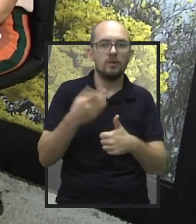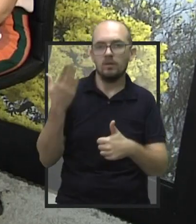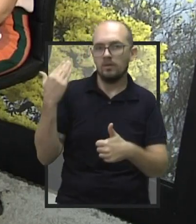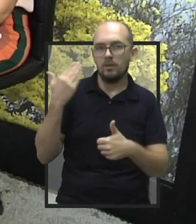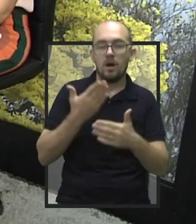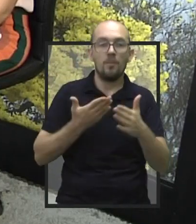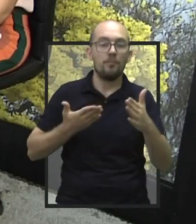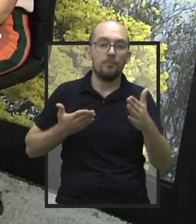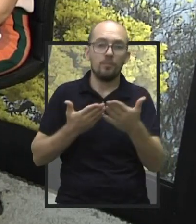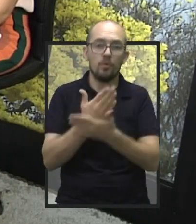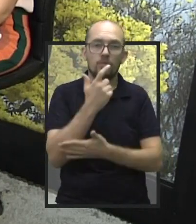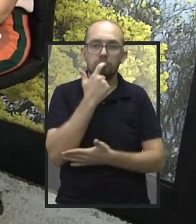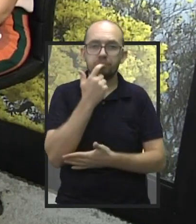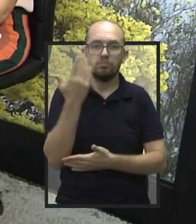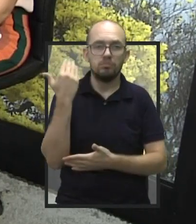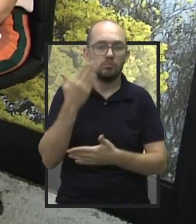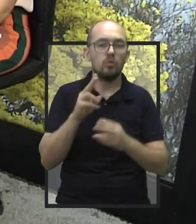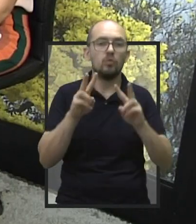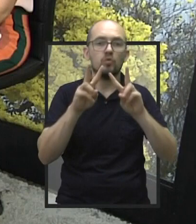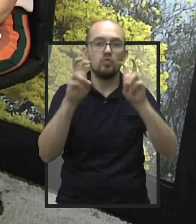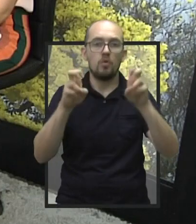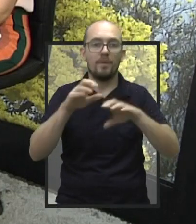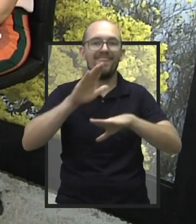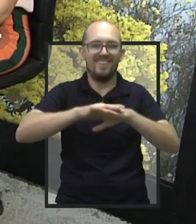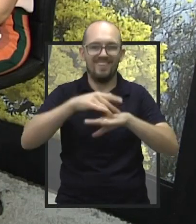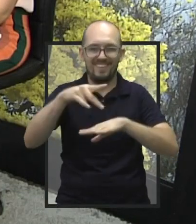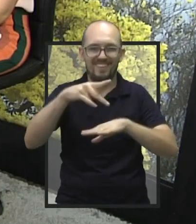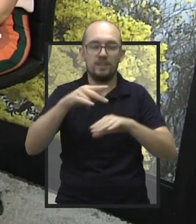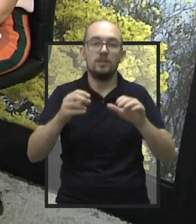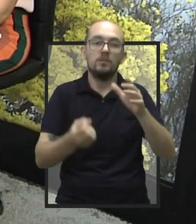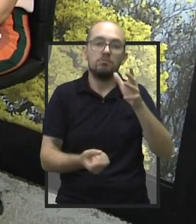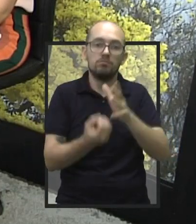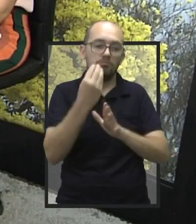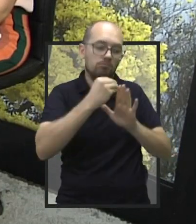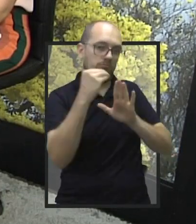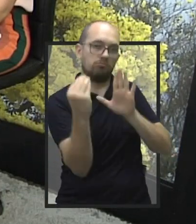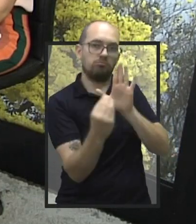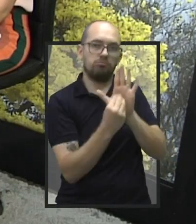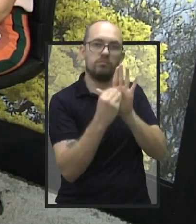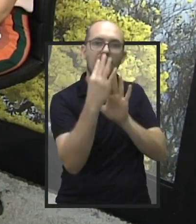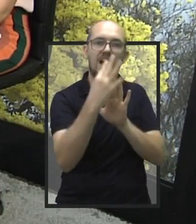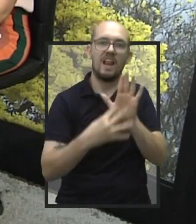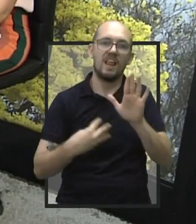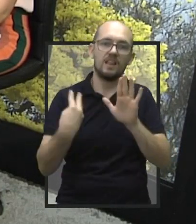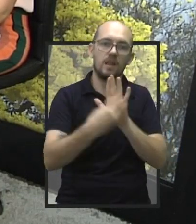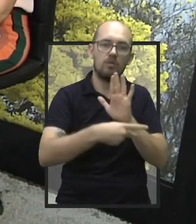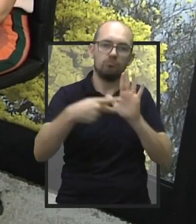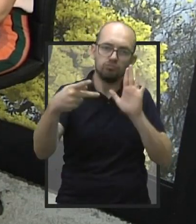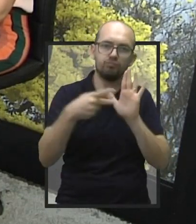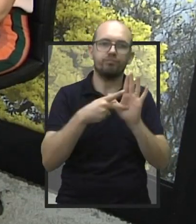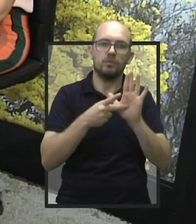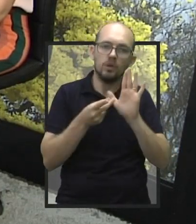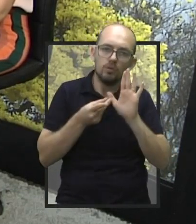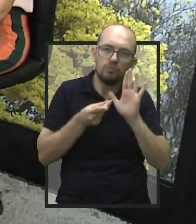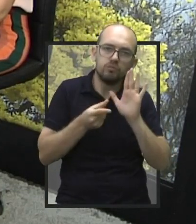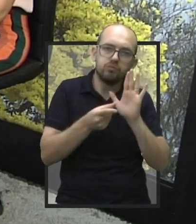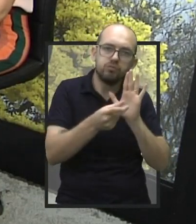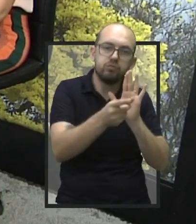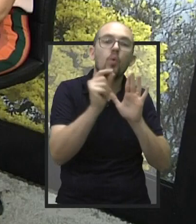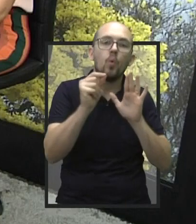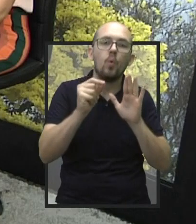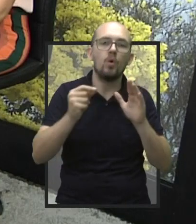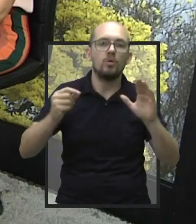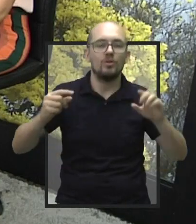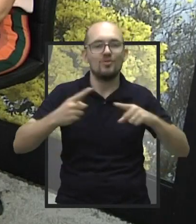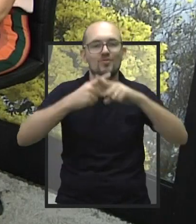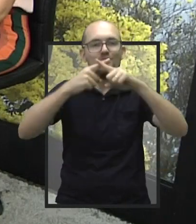recém-aprovado, de autoria da senhora, que institui os Jogos da Primavera no calendário oficial aqui do município. É